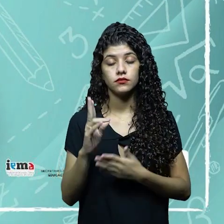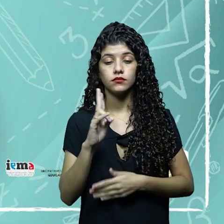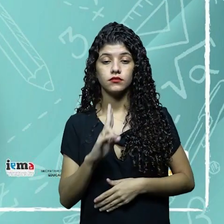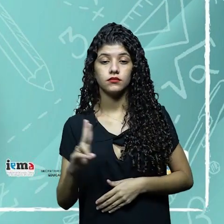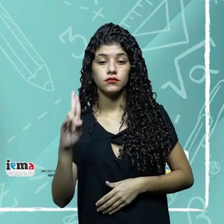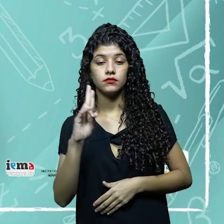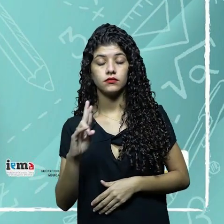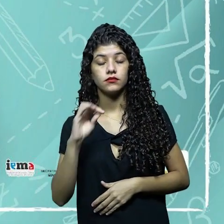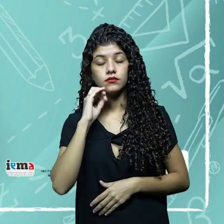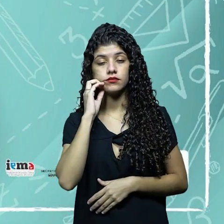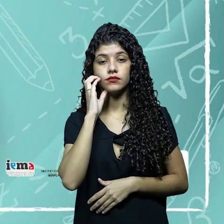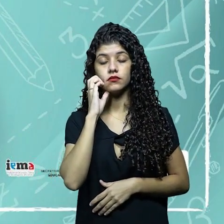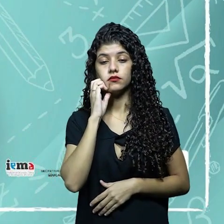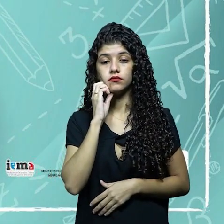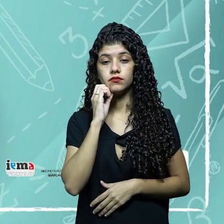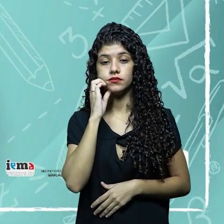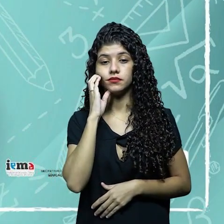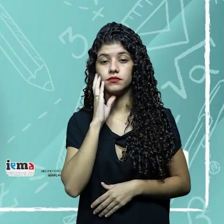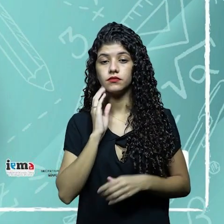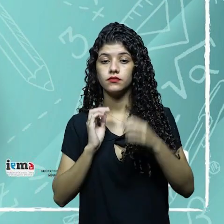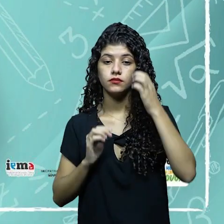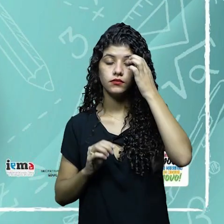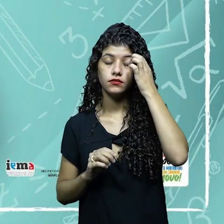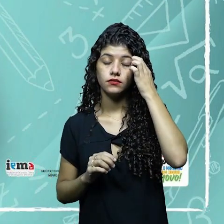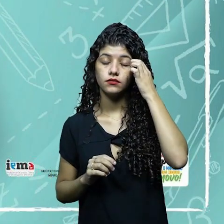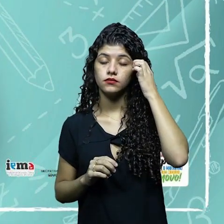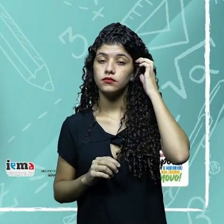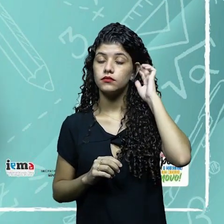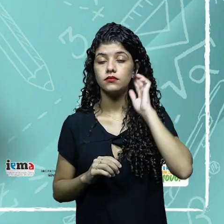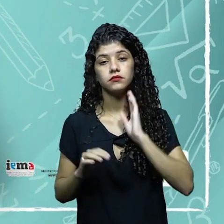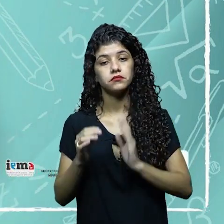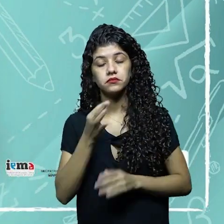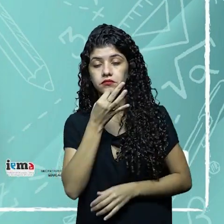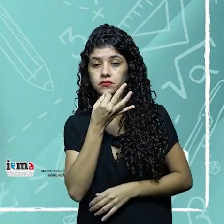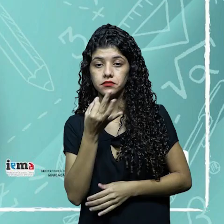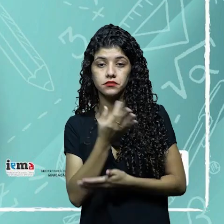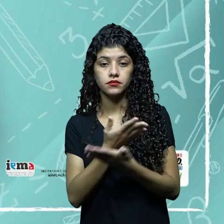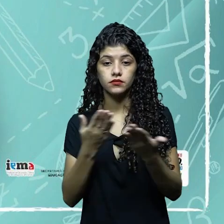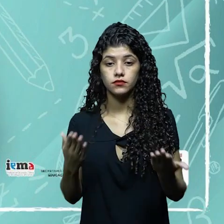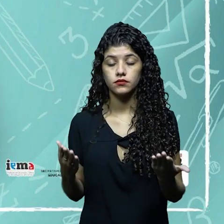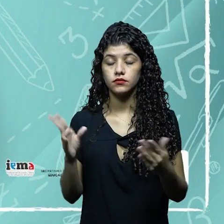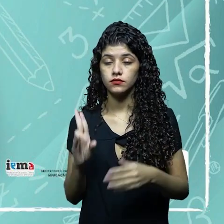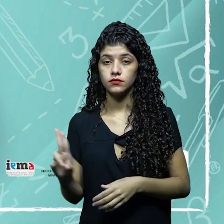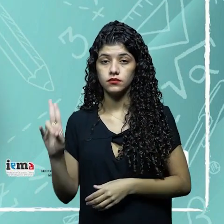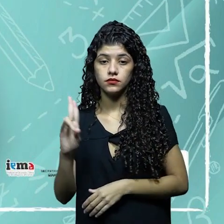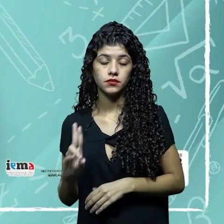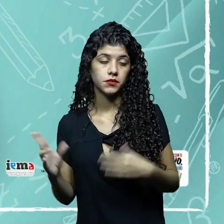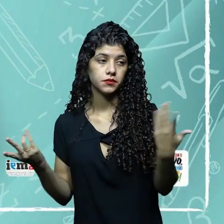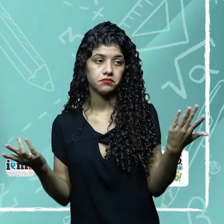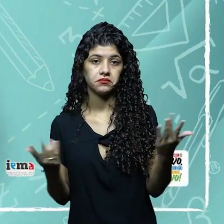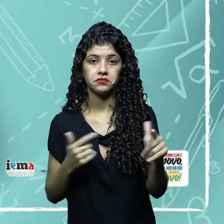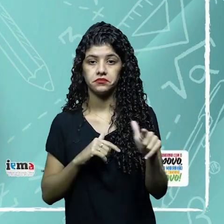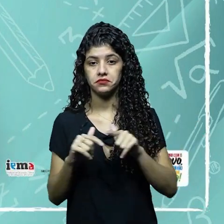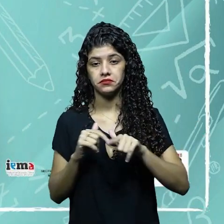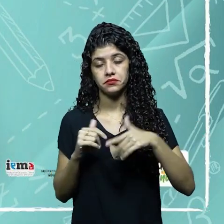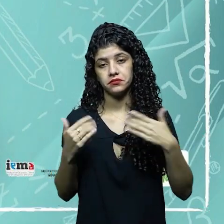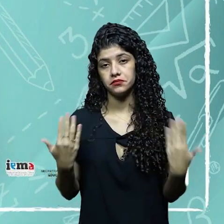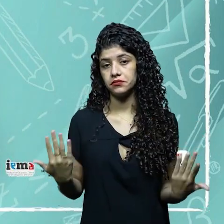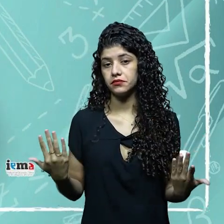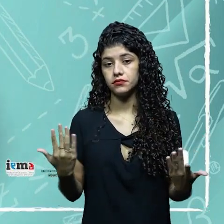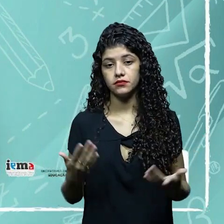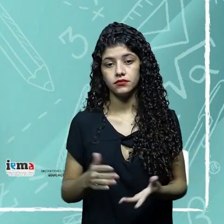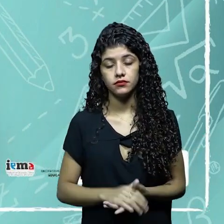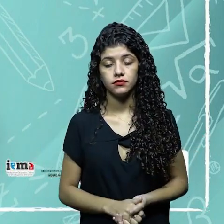começar a utilizar esses comandos, que o que eu sugeri aqui, às vezes, para você utilizar em algum trabalho,